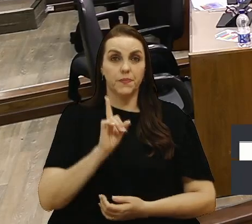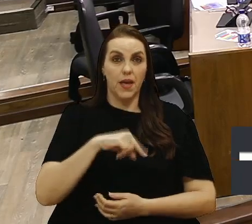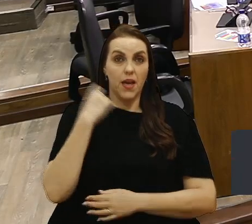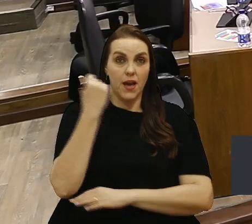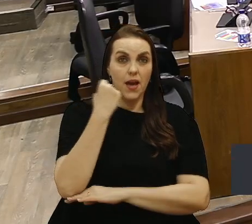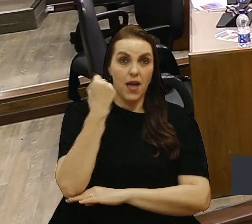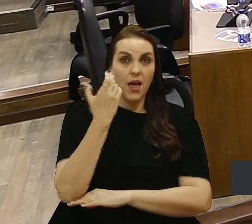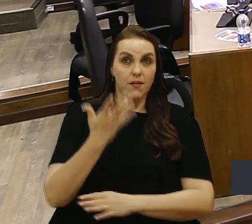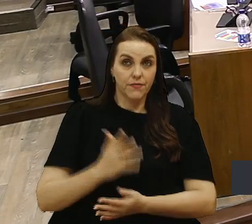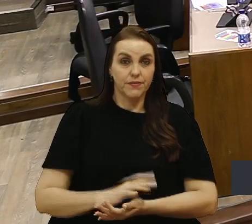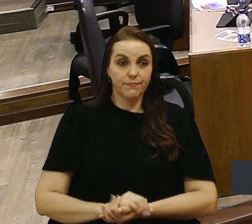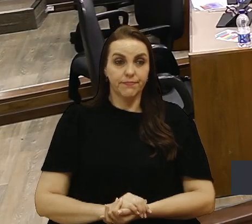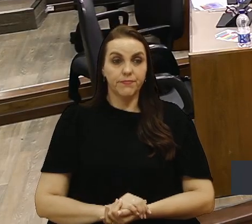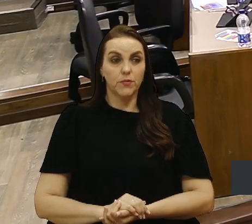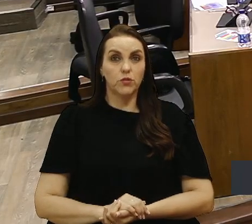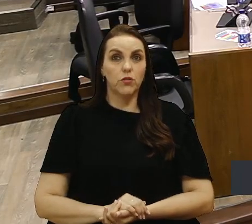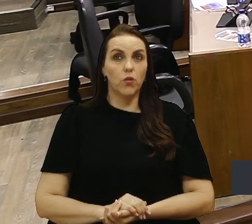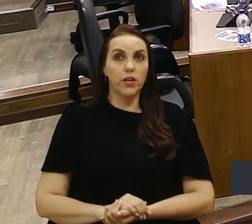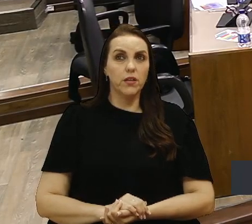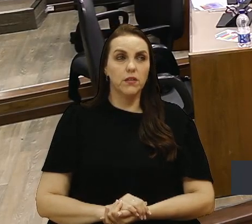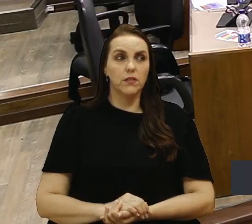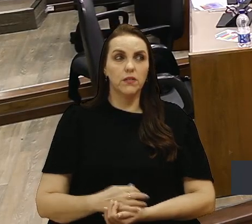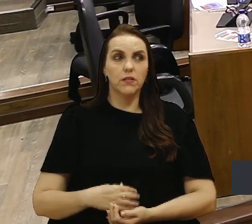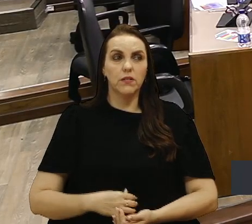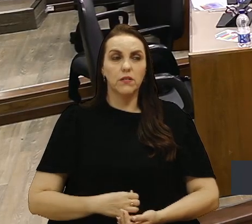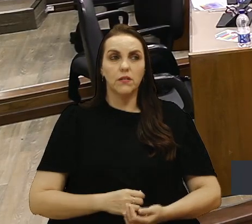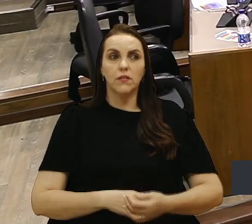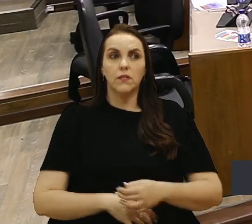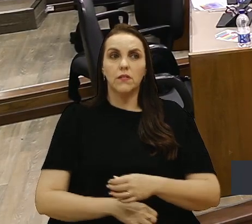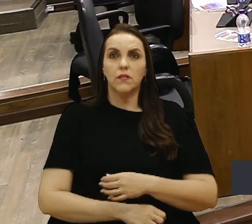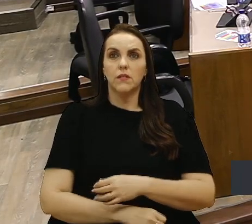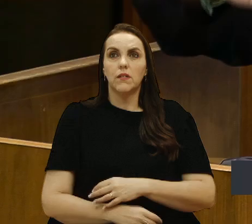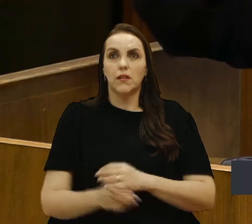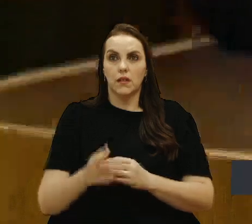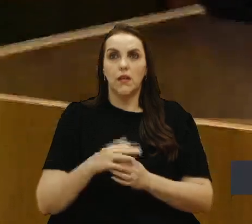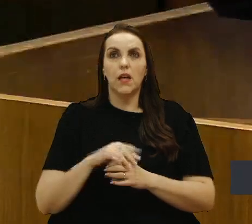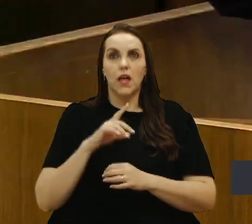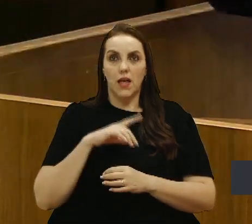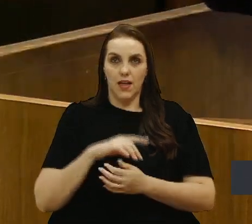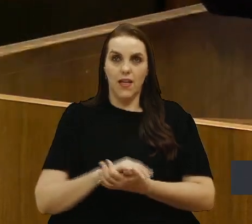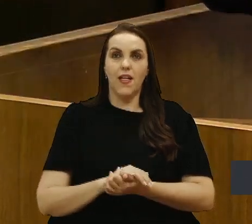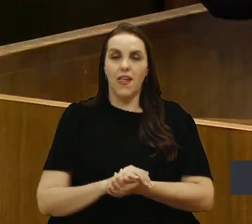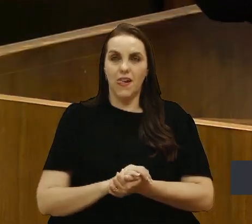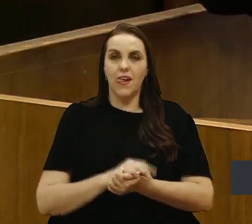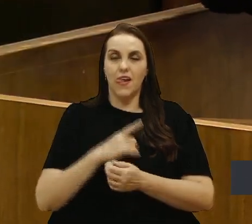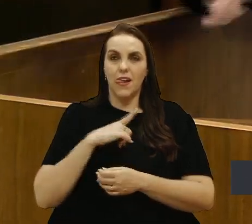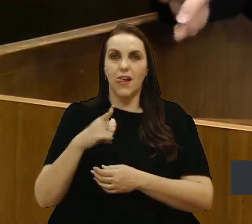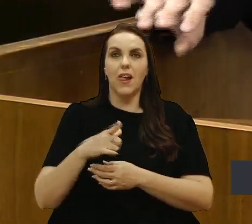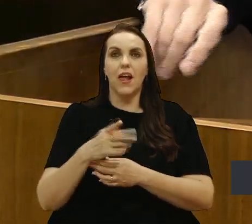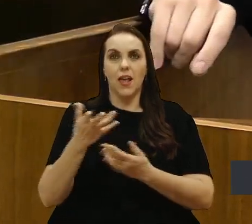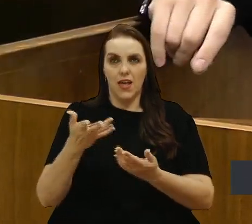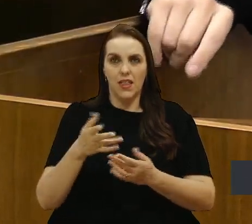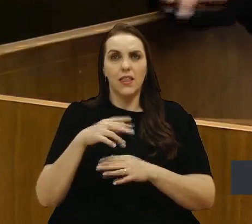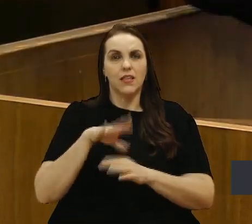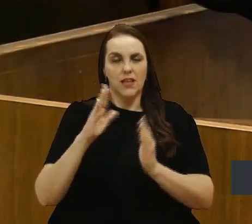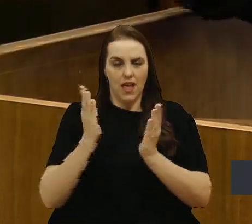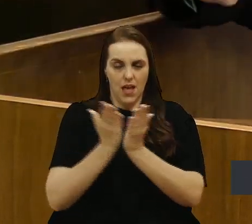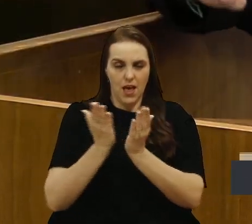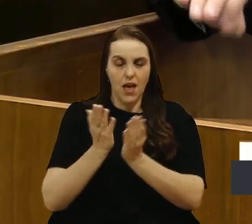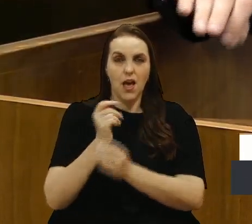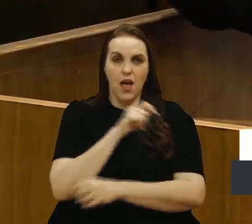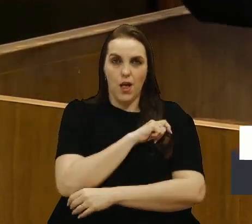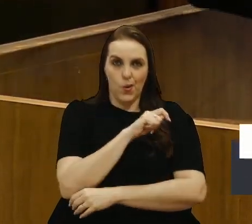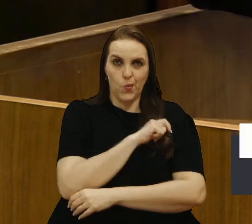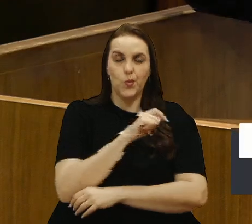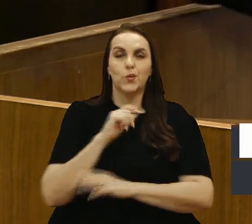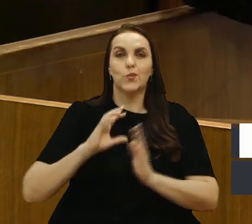vou contatar, eu vou pedir para a diretora enviar um nome e o ano desses estudantes, né, os